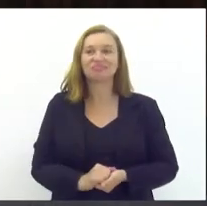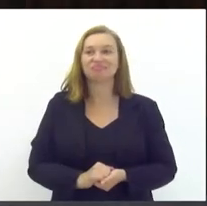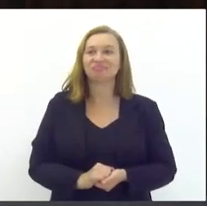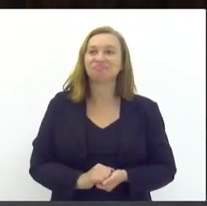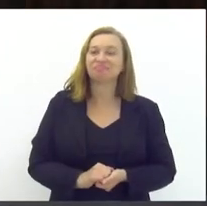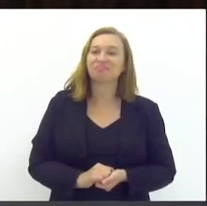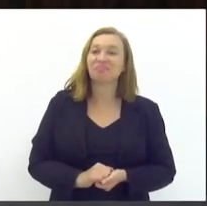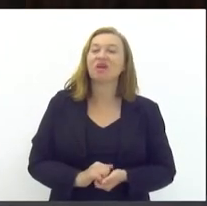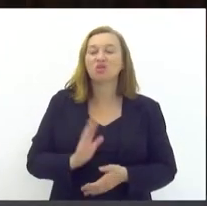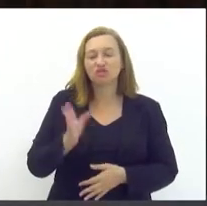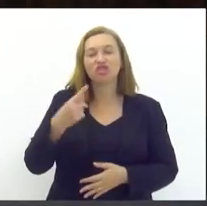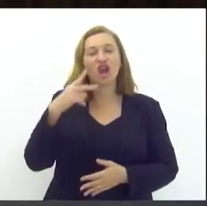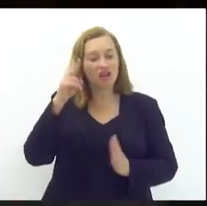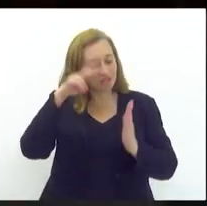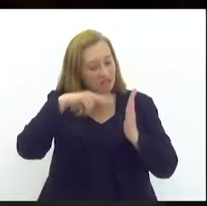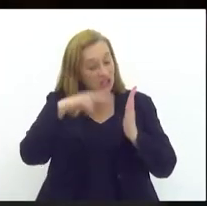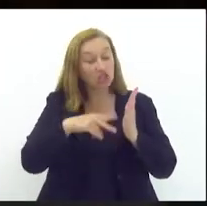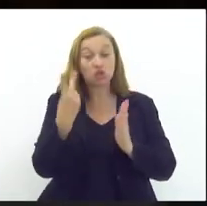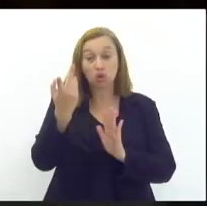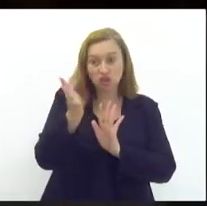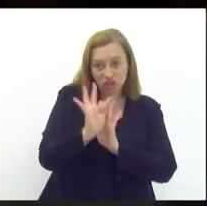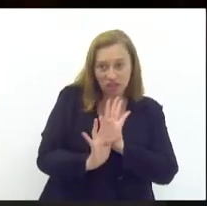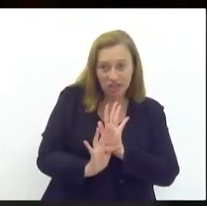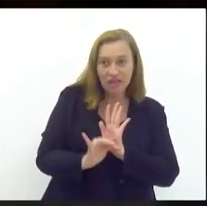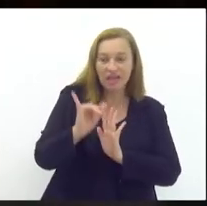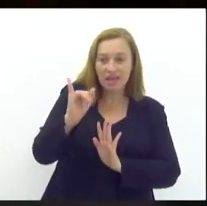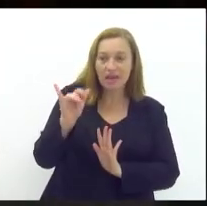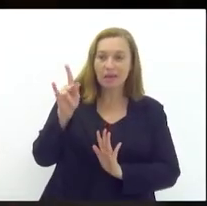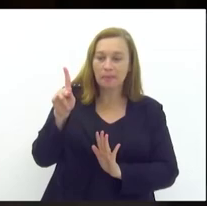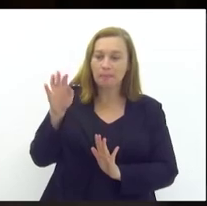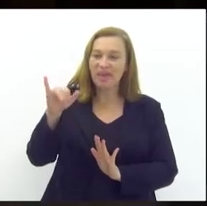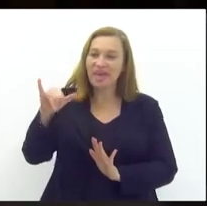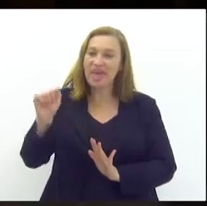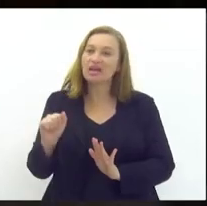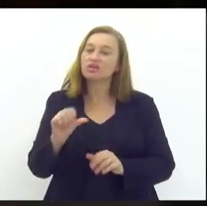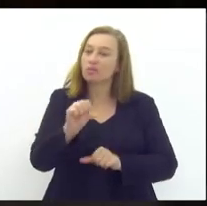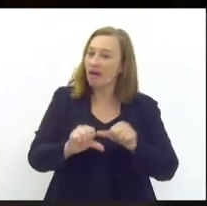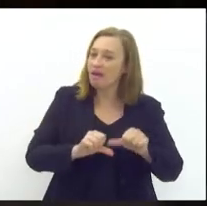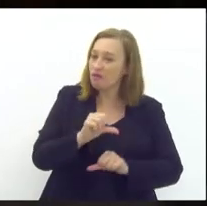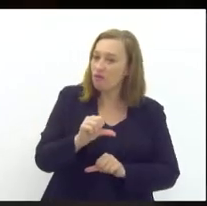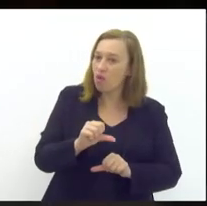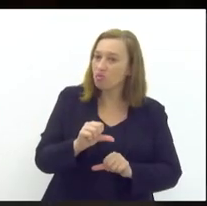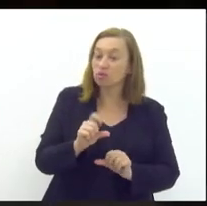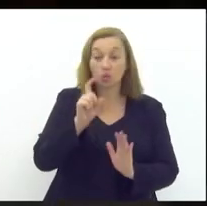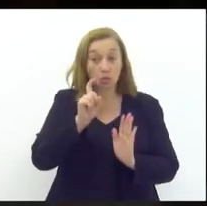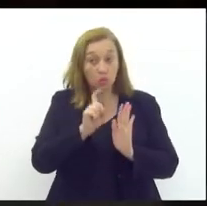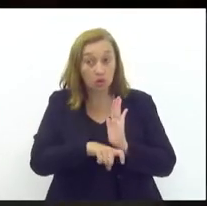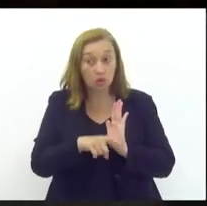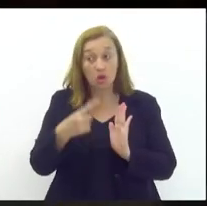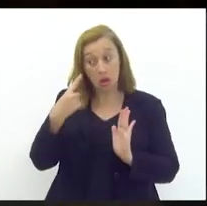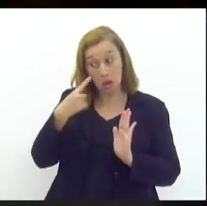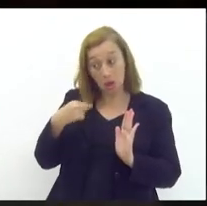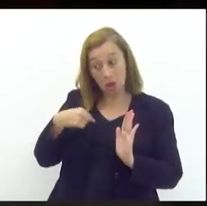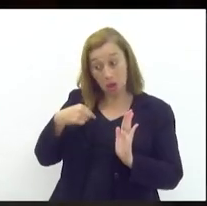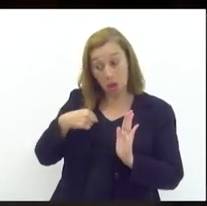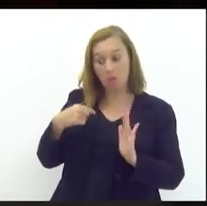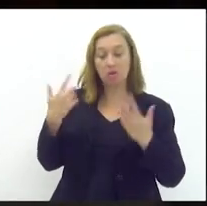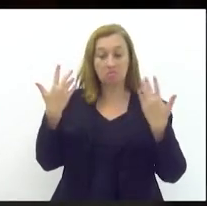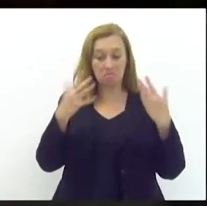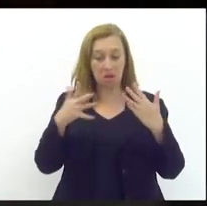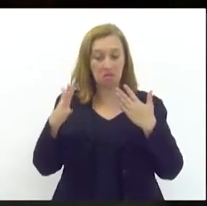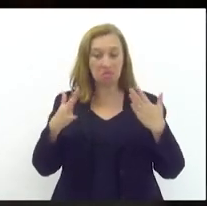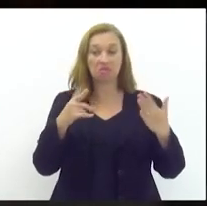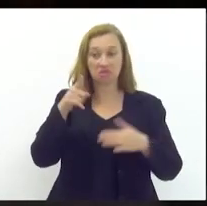eu já li dois textos do Ipê sobre a reforma e tô aqui publicamente elogiando